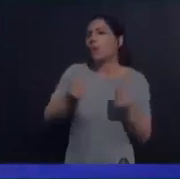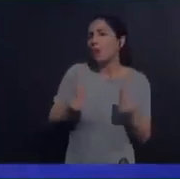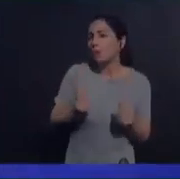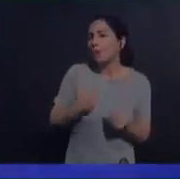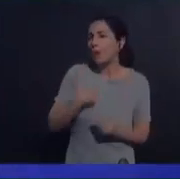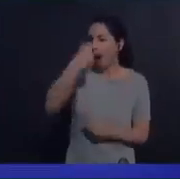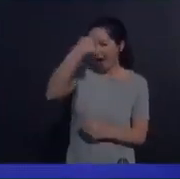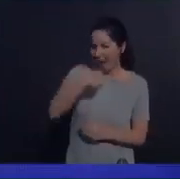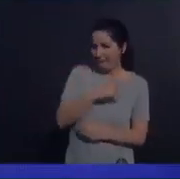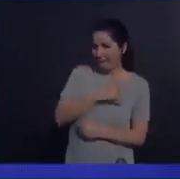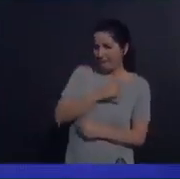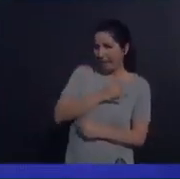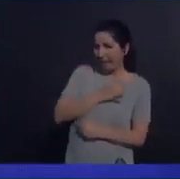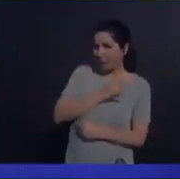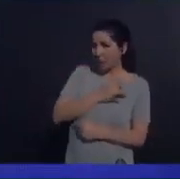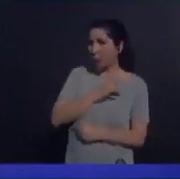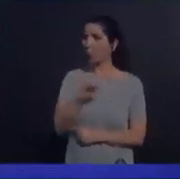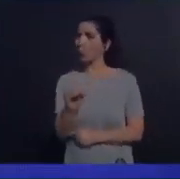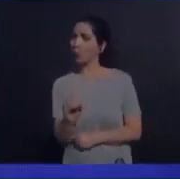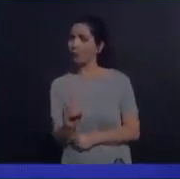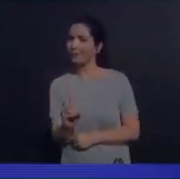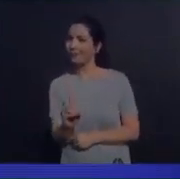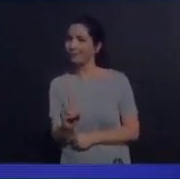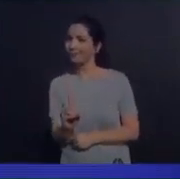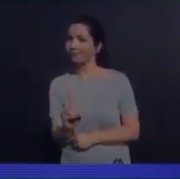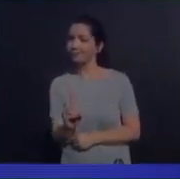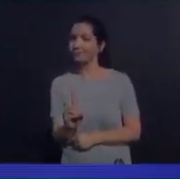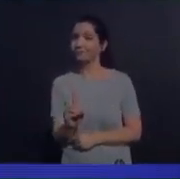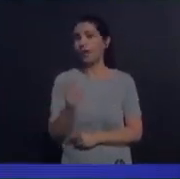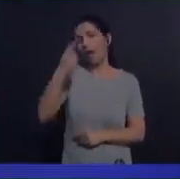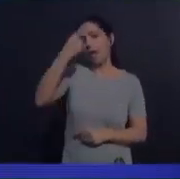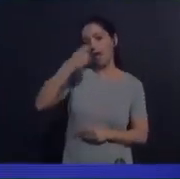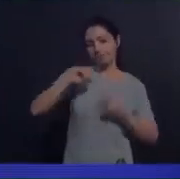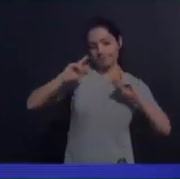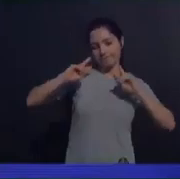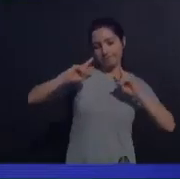pessoa medrosa? Ou uma pessoa